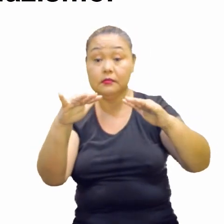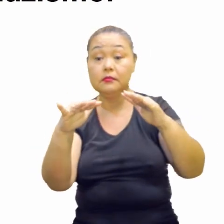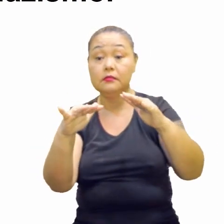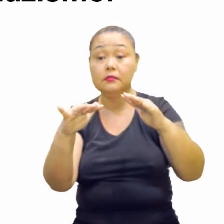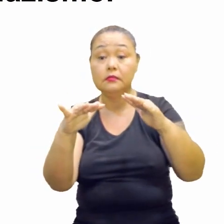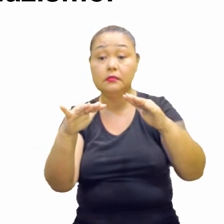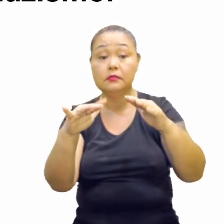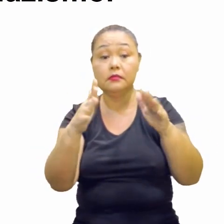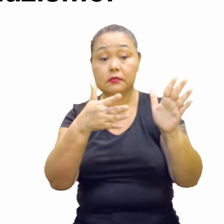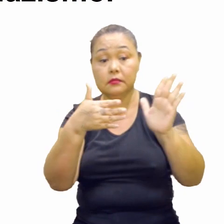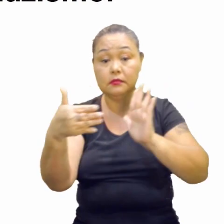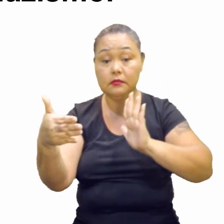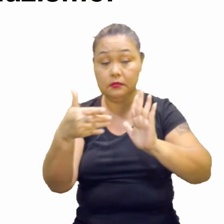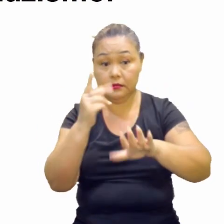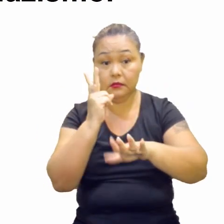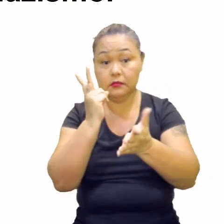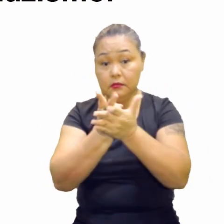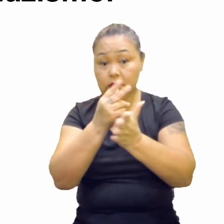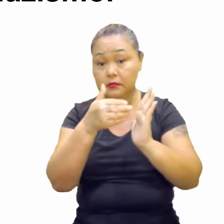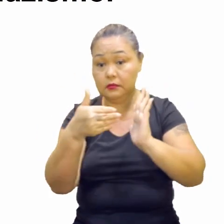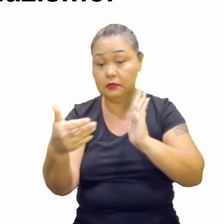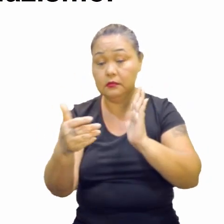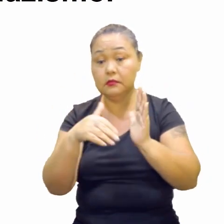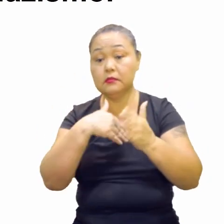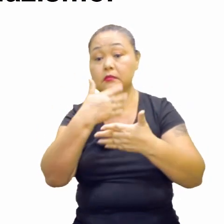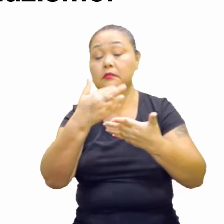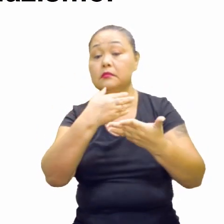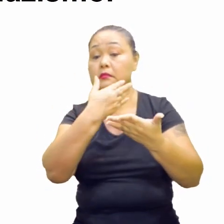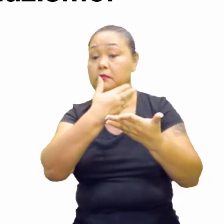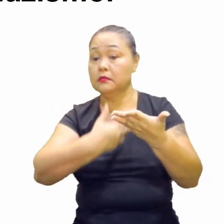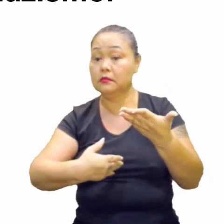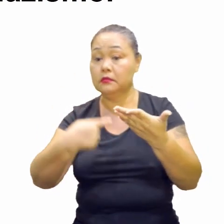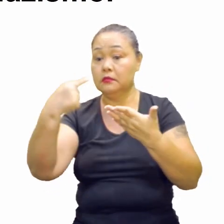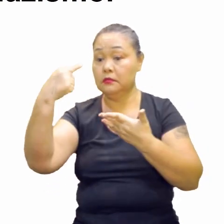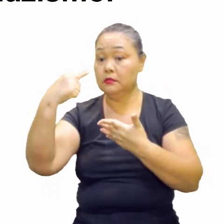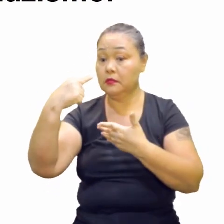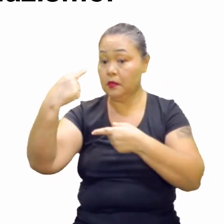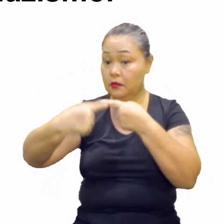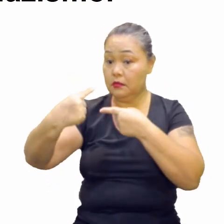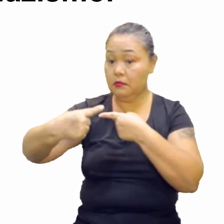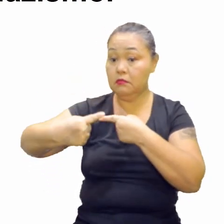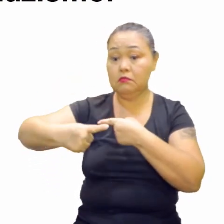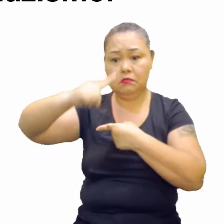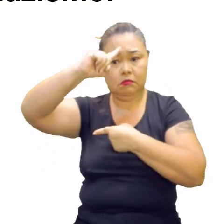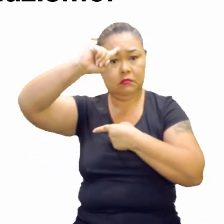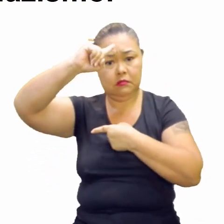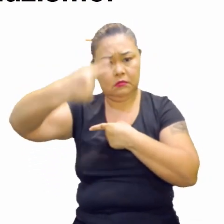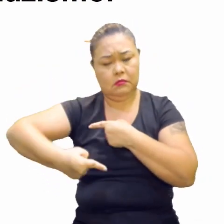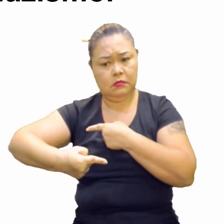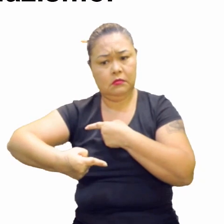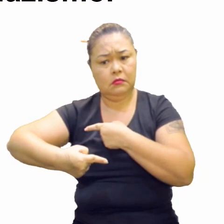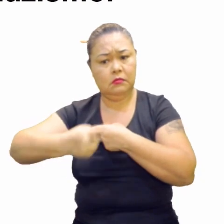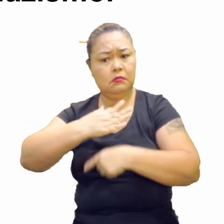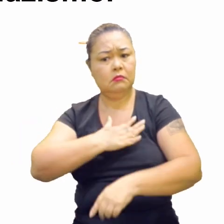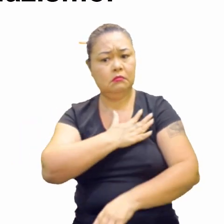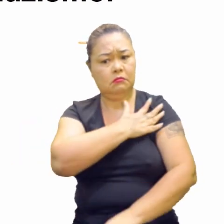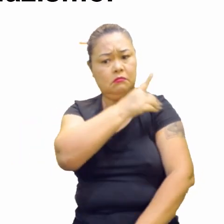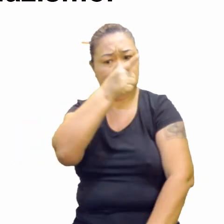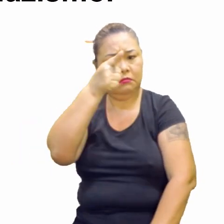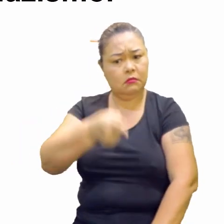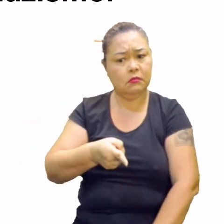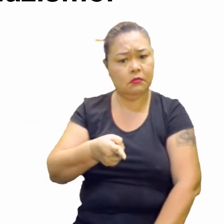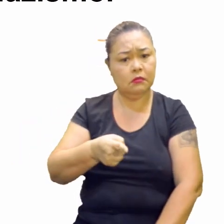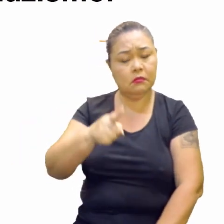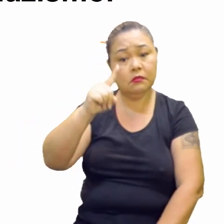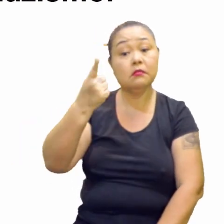período, desenvolveram-se regimes políticos autoritários e ditatoriais em vários